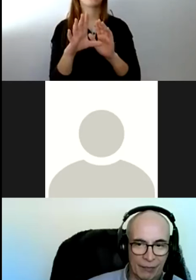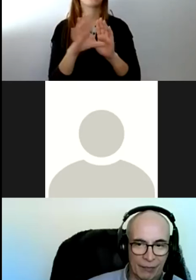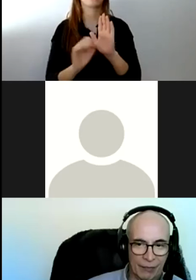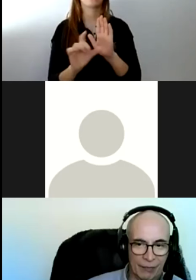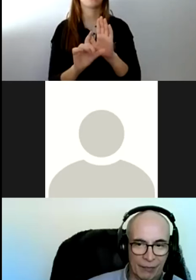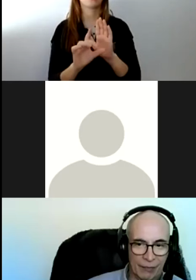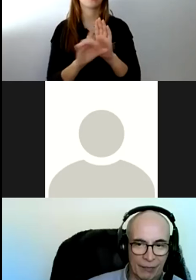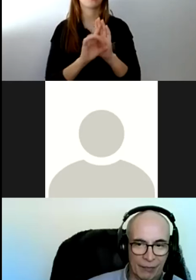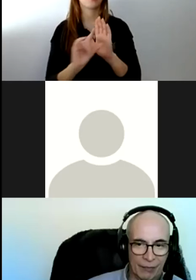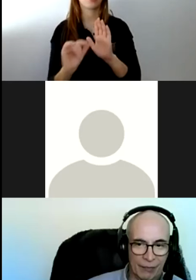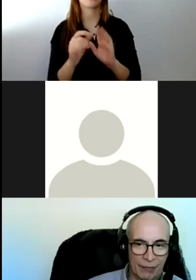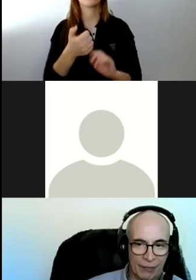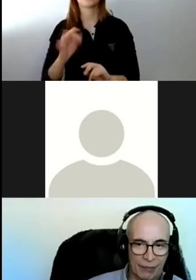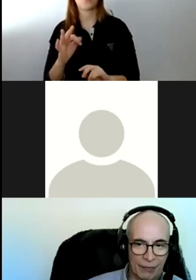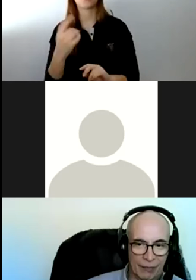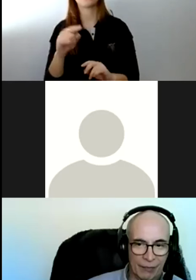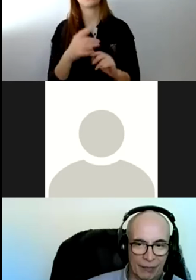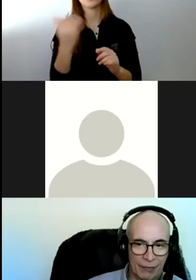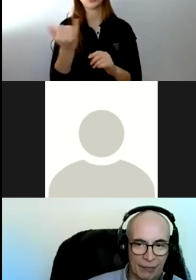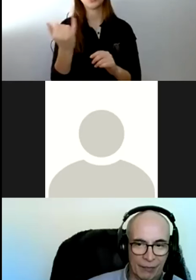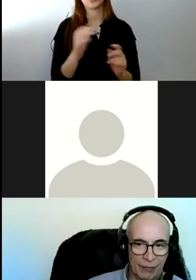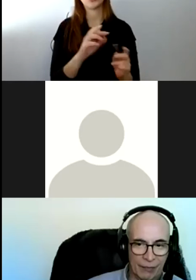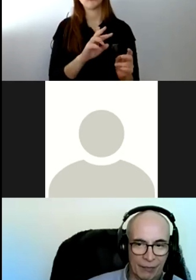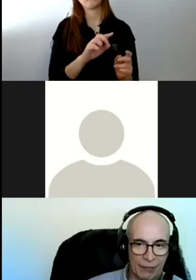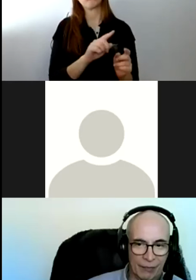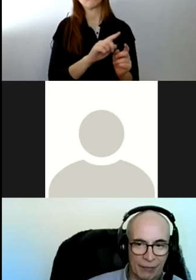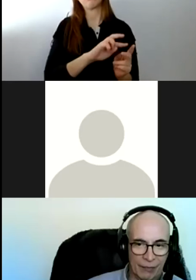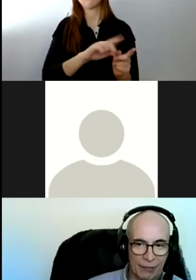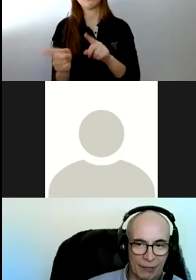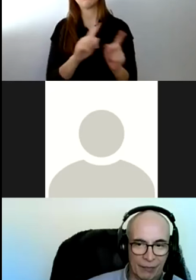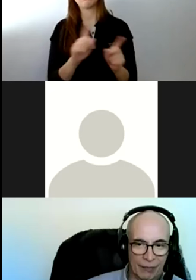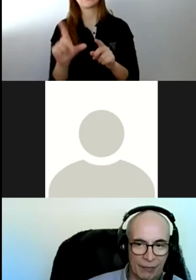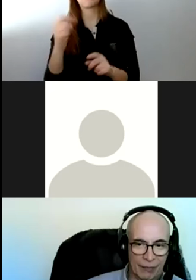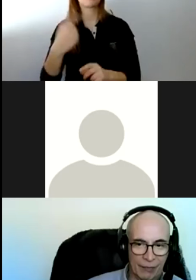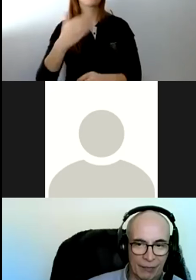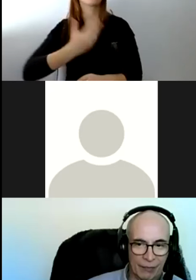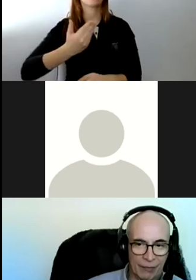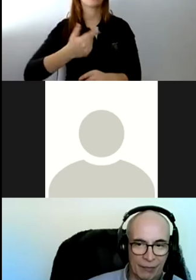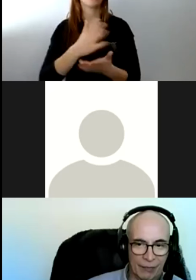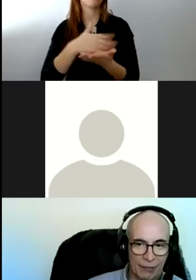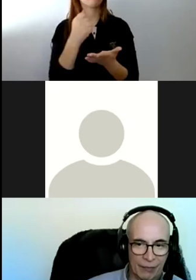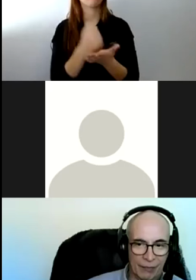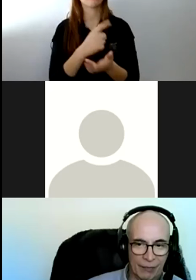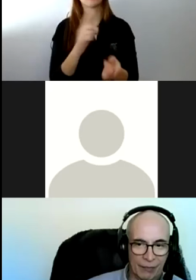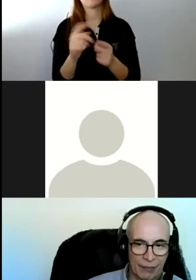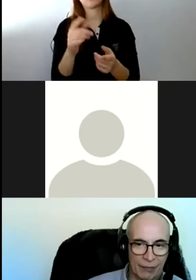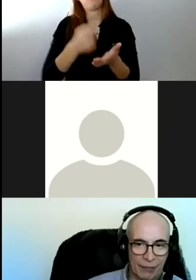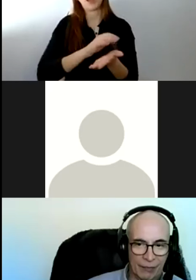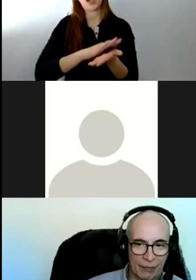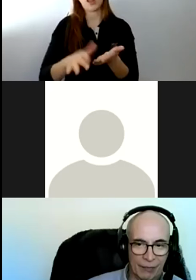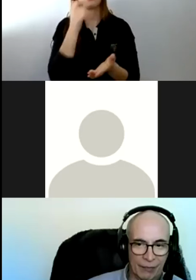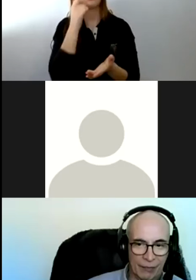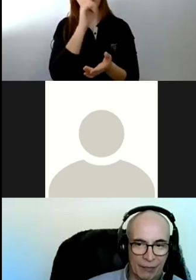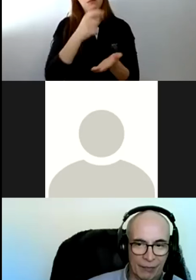se deslocar a estas instituições para a concretização do mesmo, têm direito também à totalidade do custo do transporte suportado pelo Ministério da